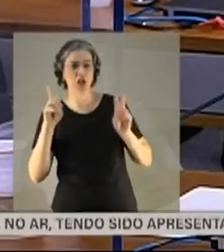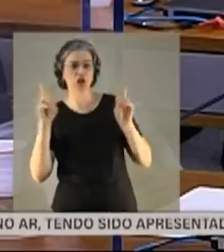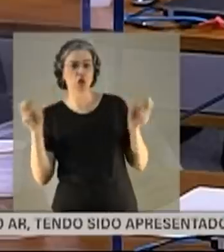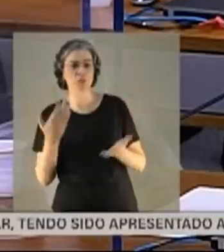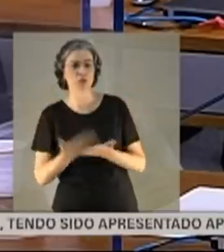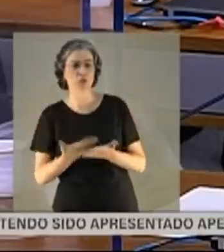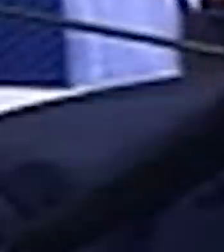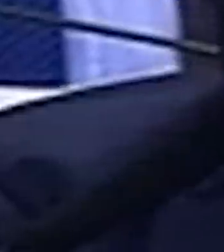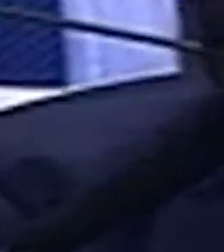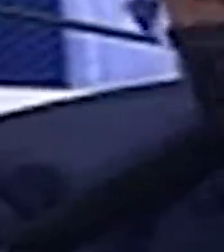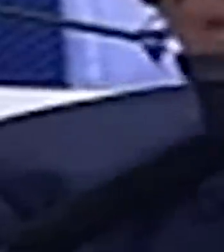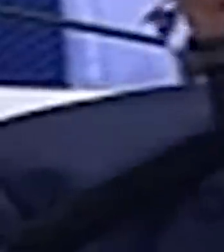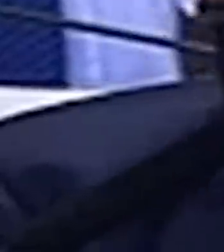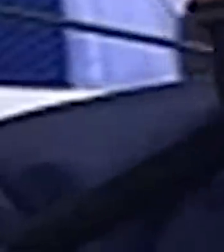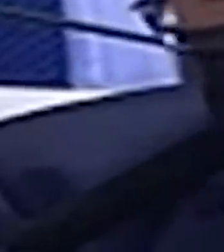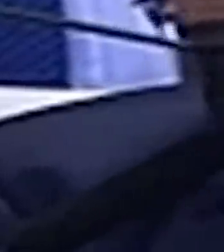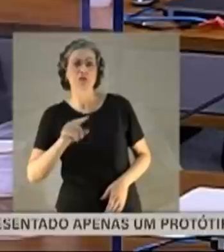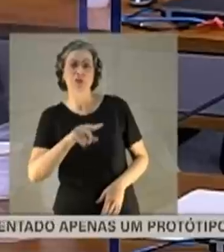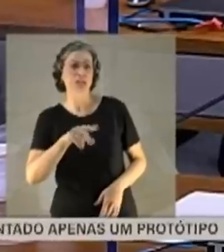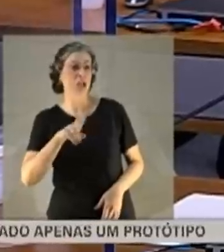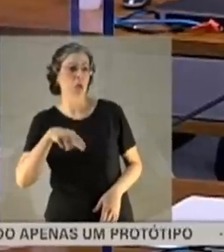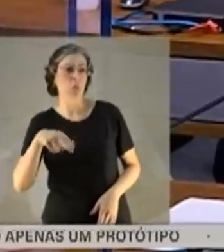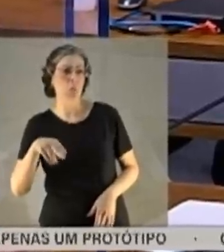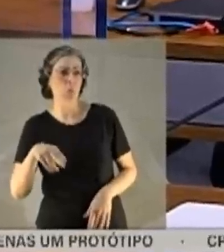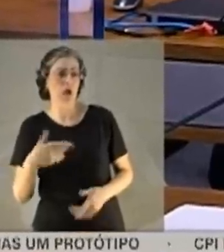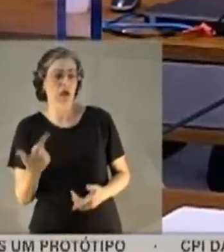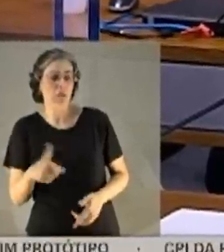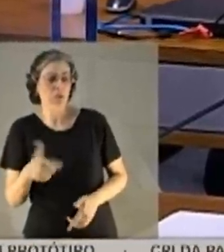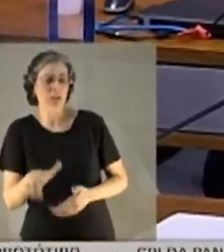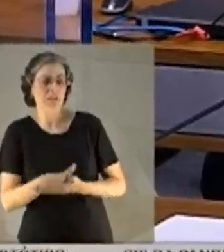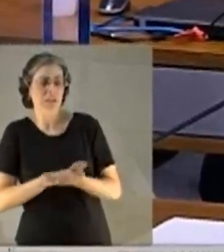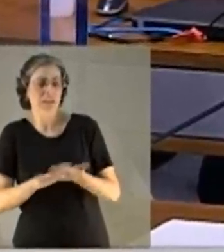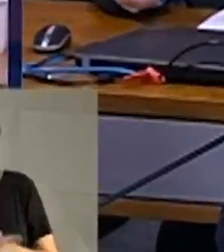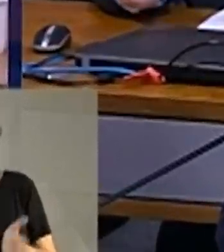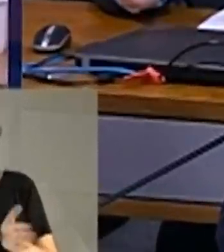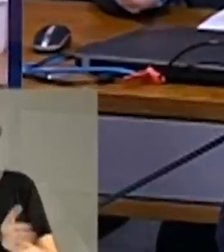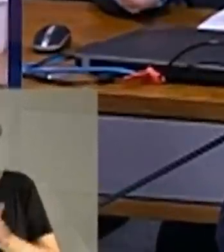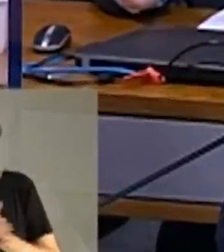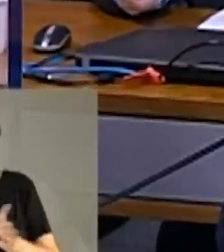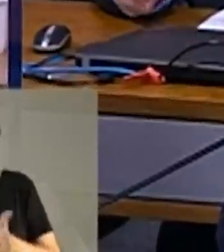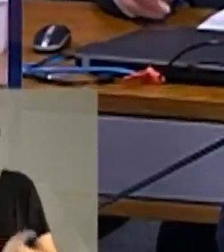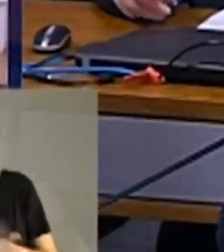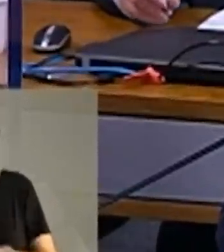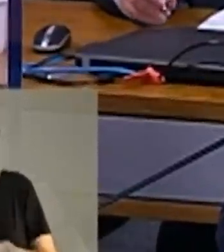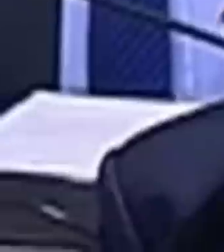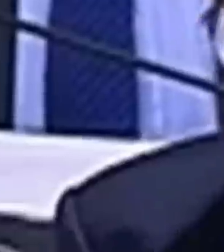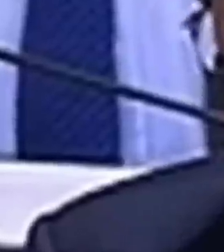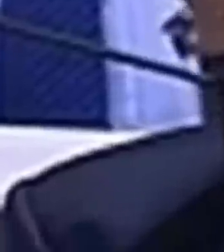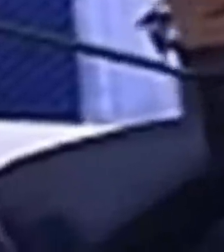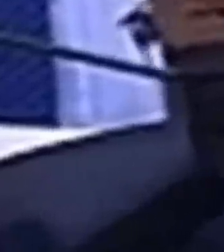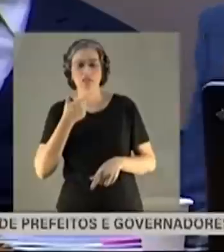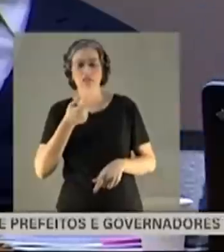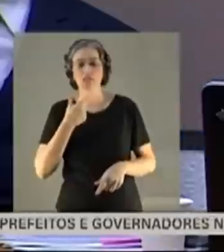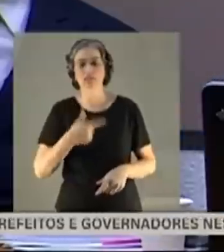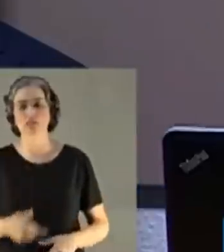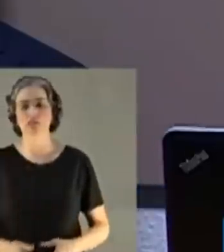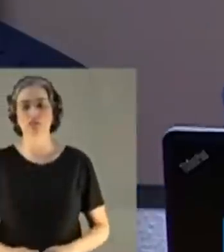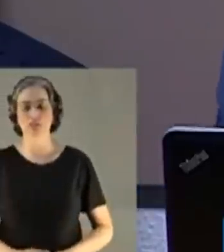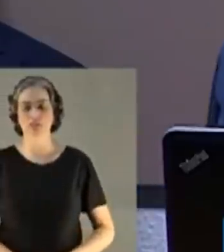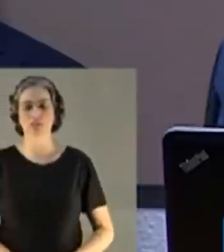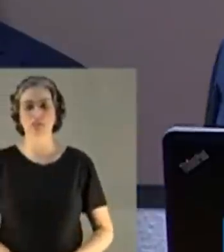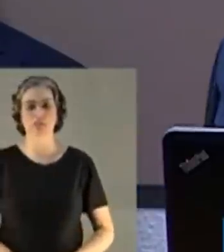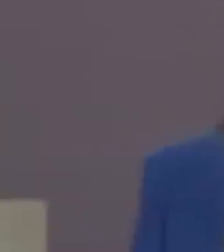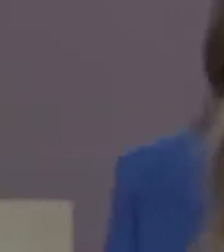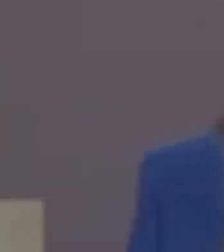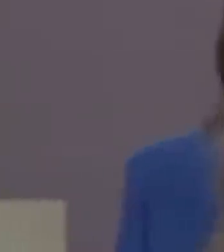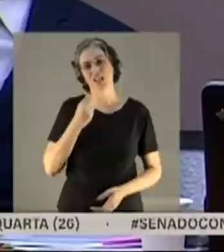Se a senhora não tem nenhum trabalho e nenhum estudo científico na sua carreira sobre trabalho... Senador, pra